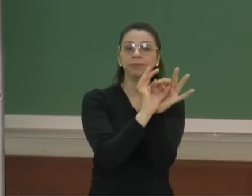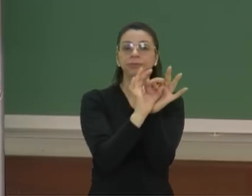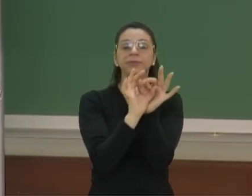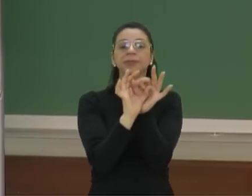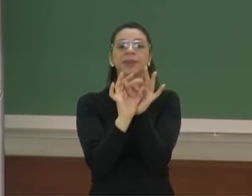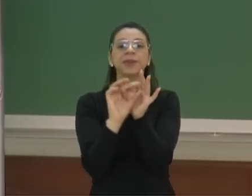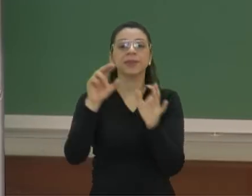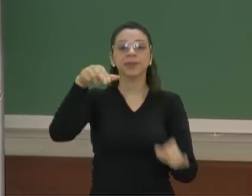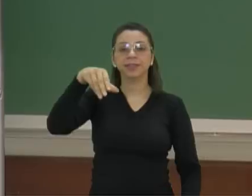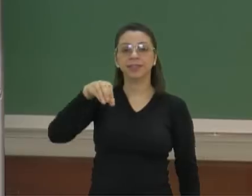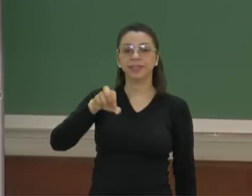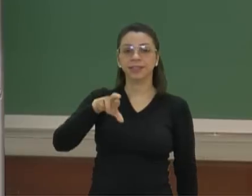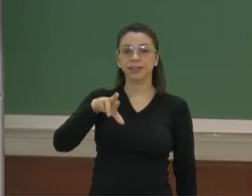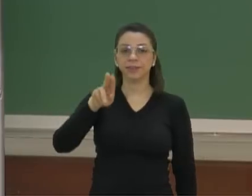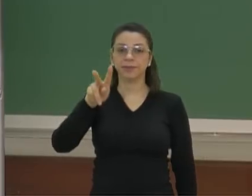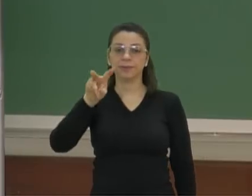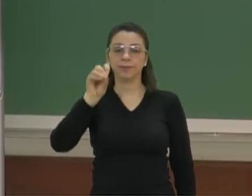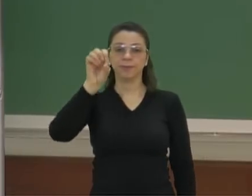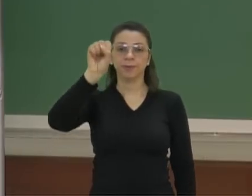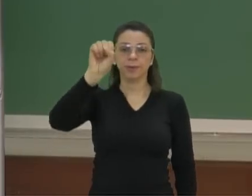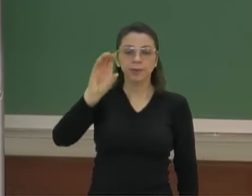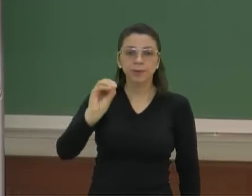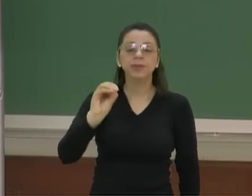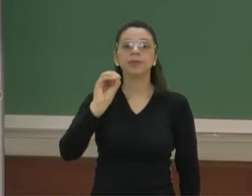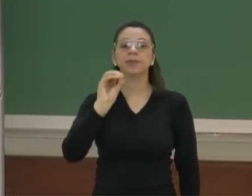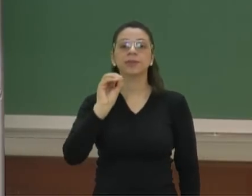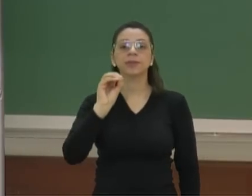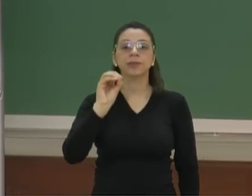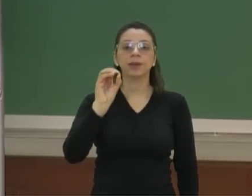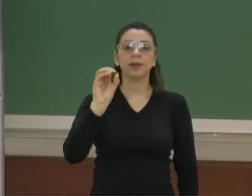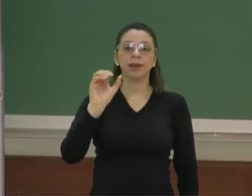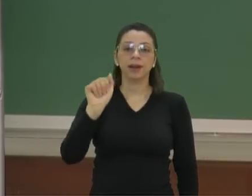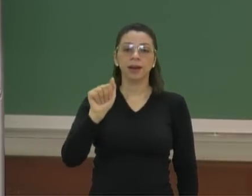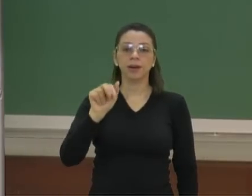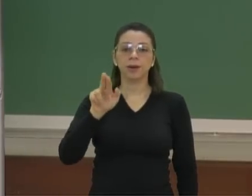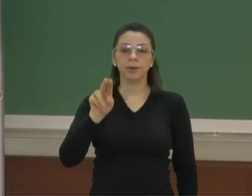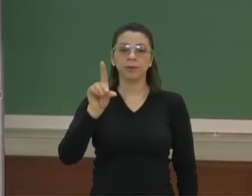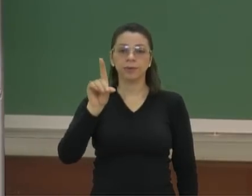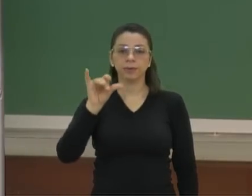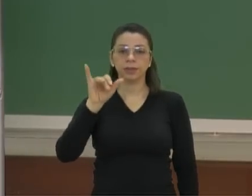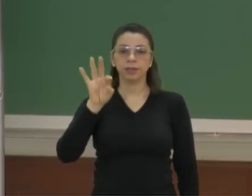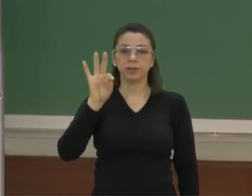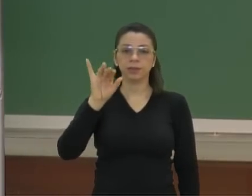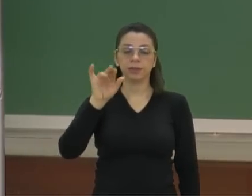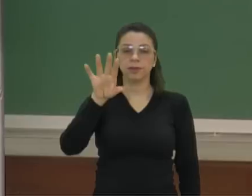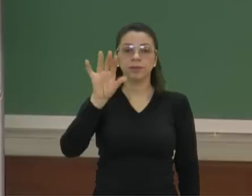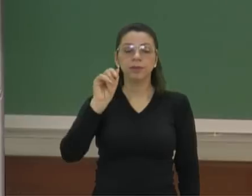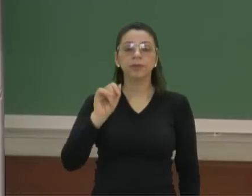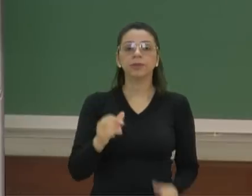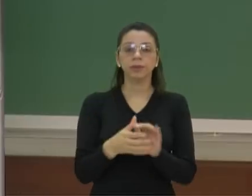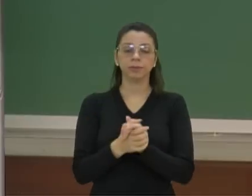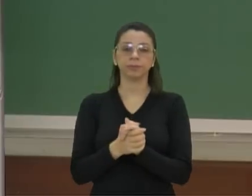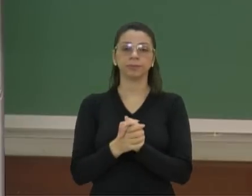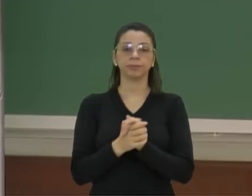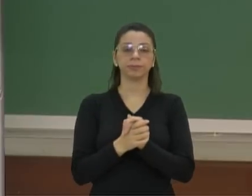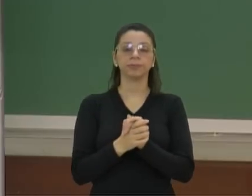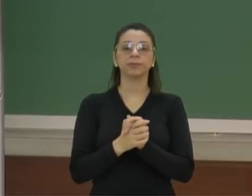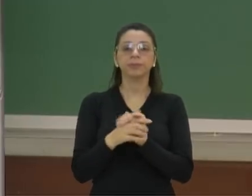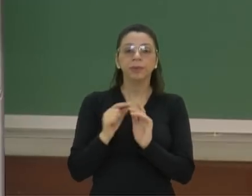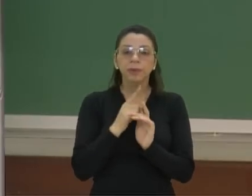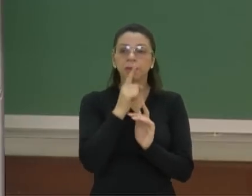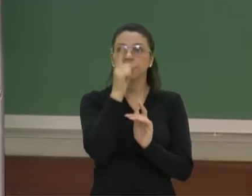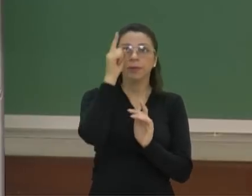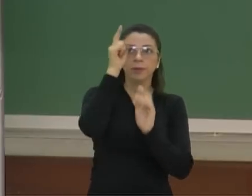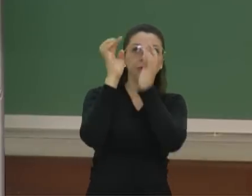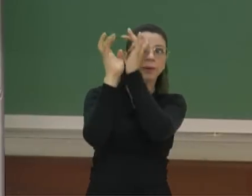nervos auditivos. Esse nervo vai levar essa informação até o nosso cérebro e é assim que eu escuto uma música, a aula